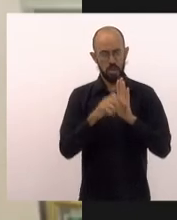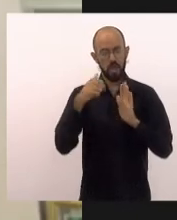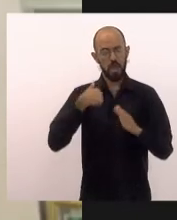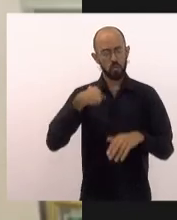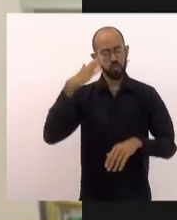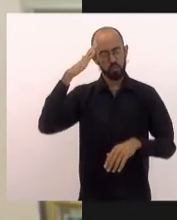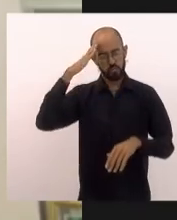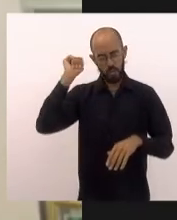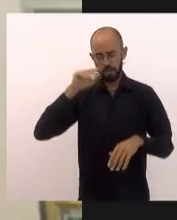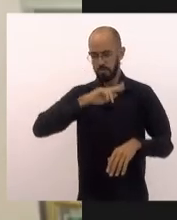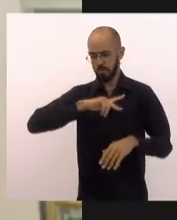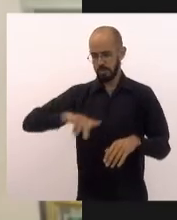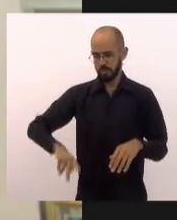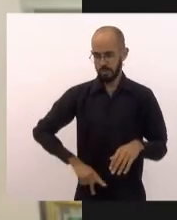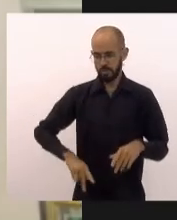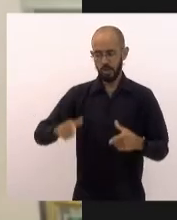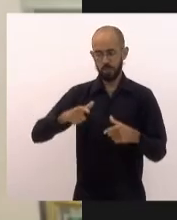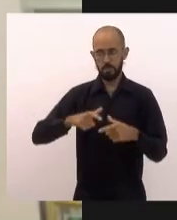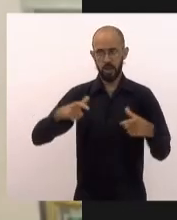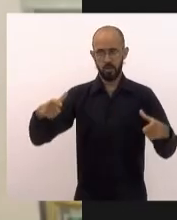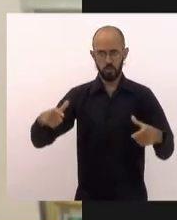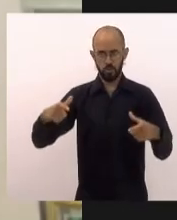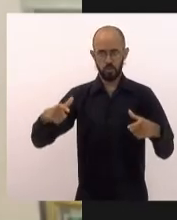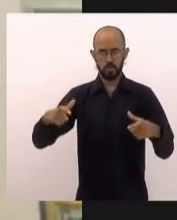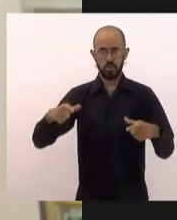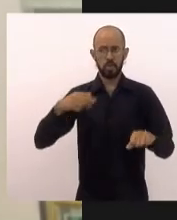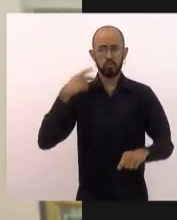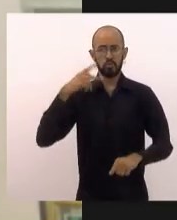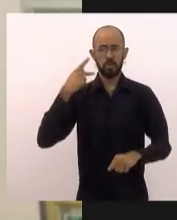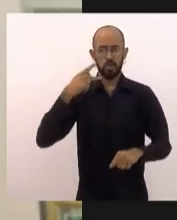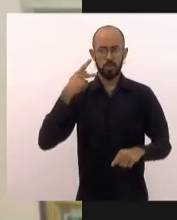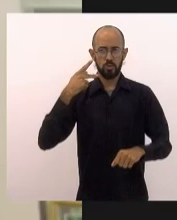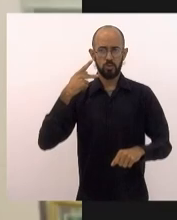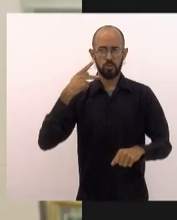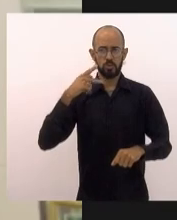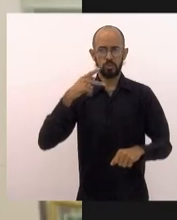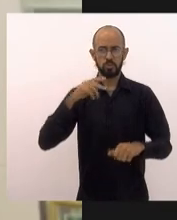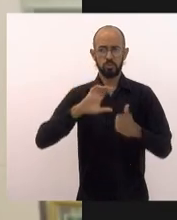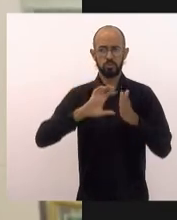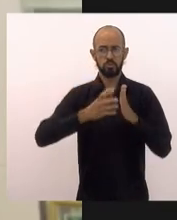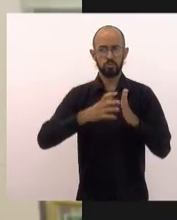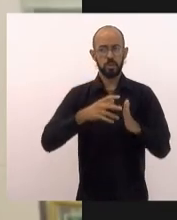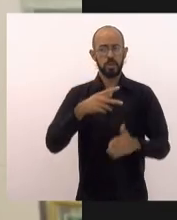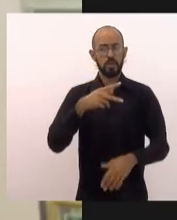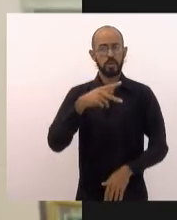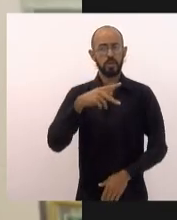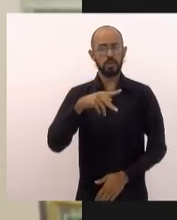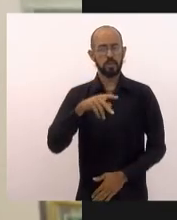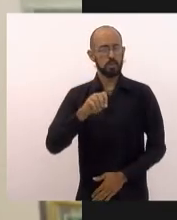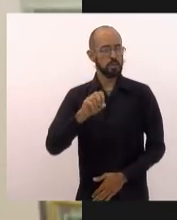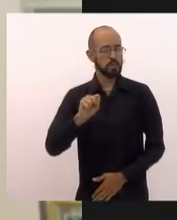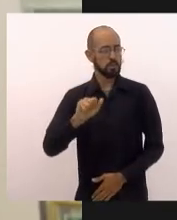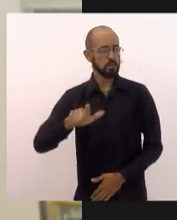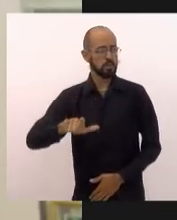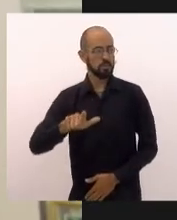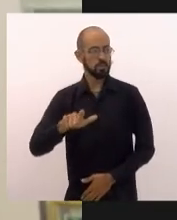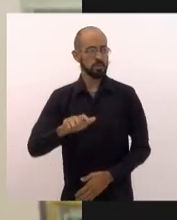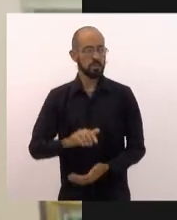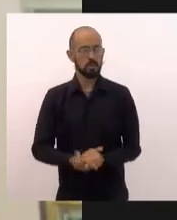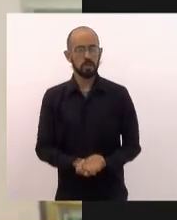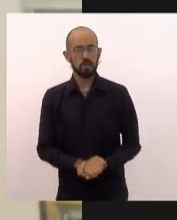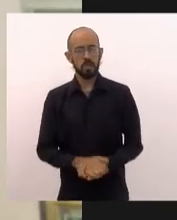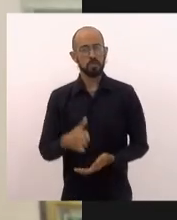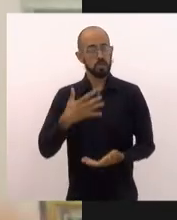a maioria dos deputados e vereadores do PSOL são consumidores de droga. Eu sei que eles fumam maconha, eu sei que eles